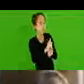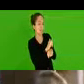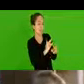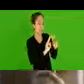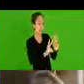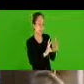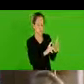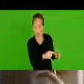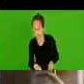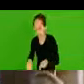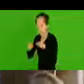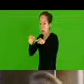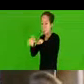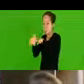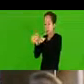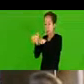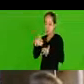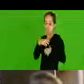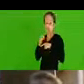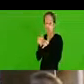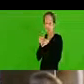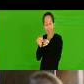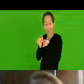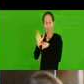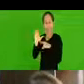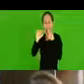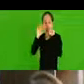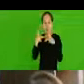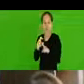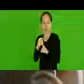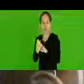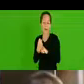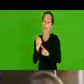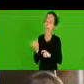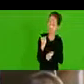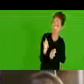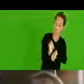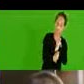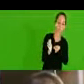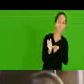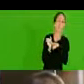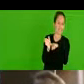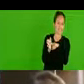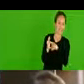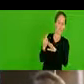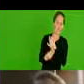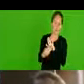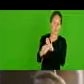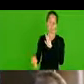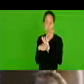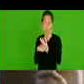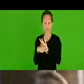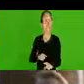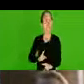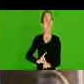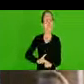Então, é interessante porque, olha, foram séculos, né, que essa questão foi